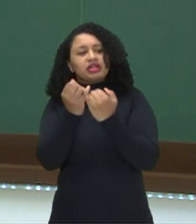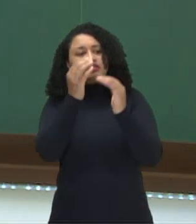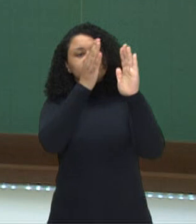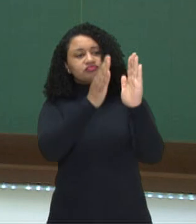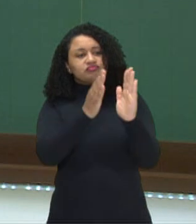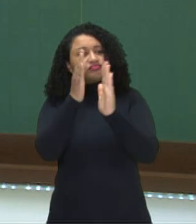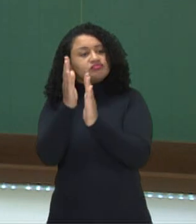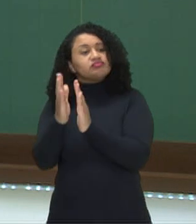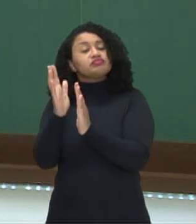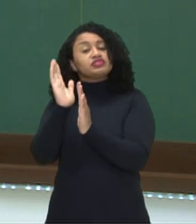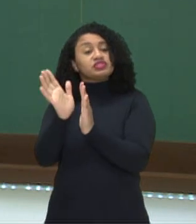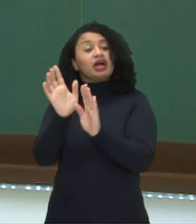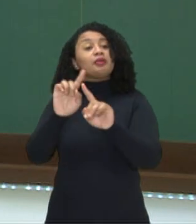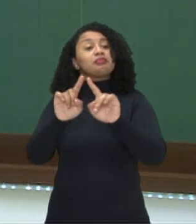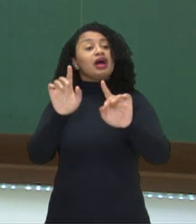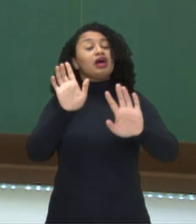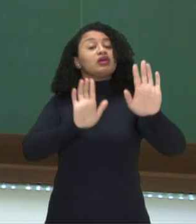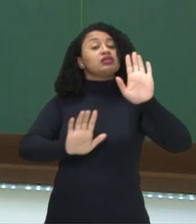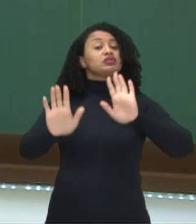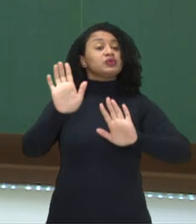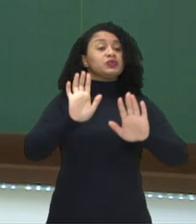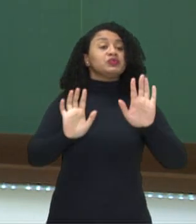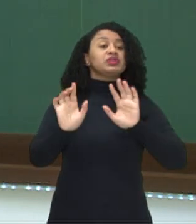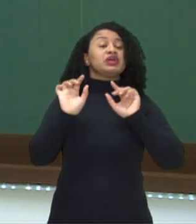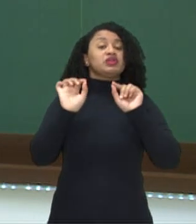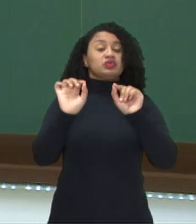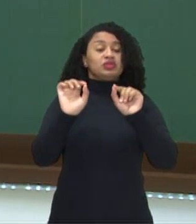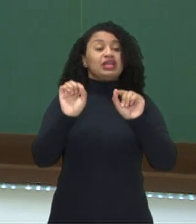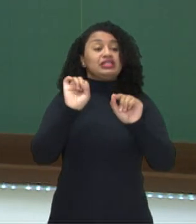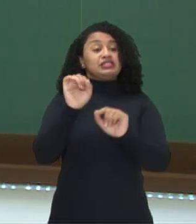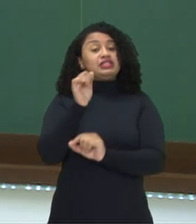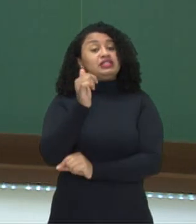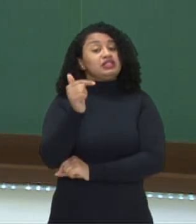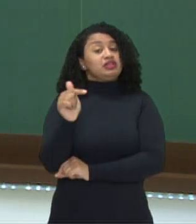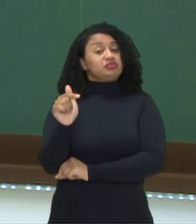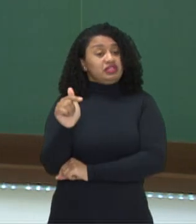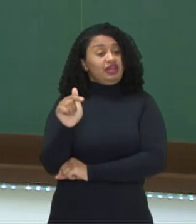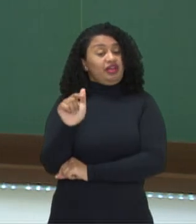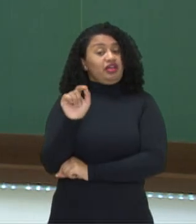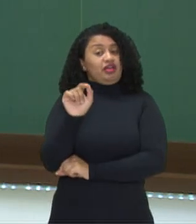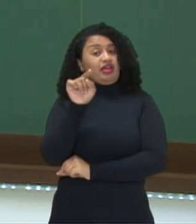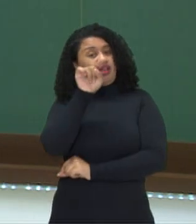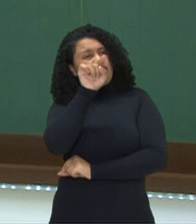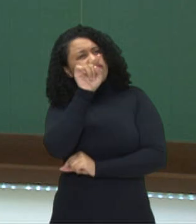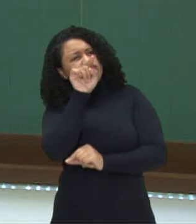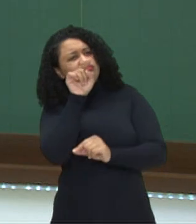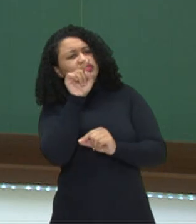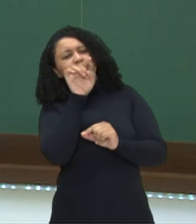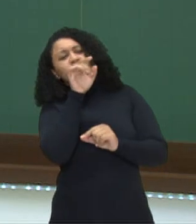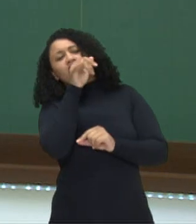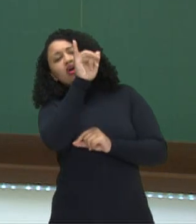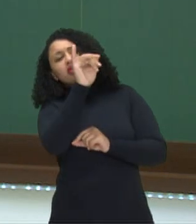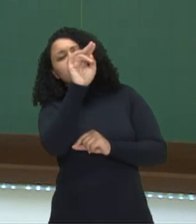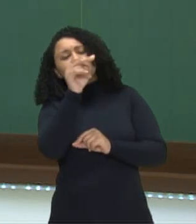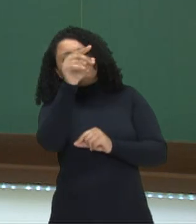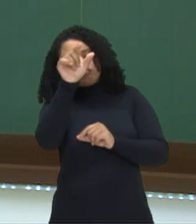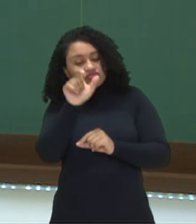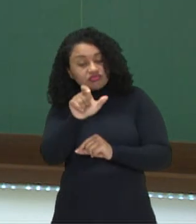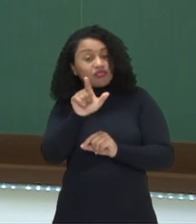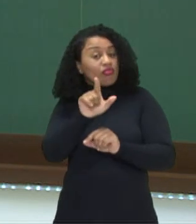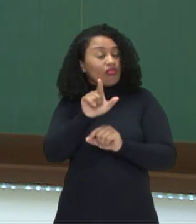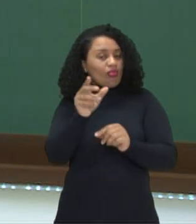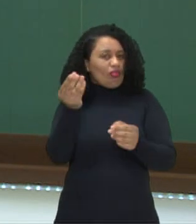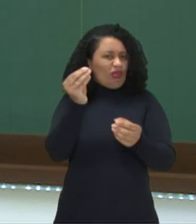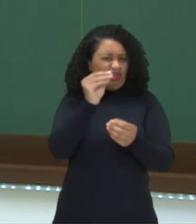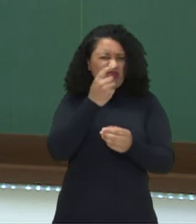do outro. Cuidado quando não tiver termo semelhante. A caixinha vai ficar vazia, tá bom?